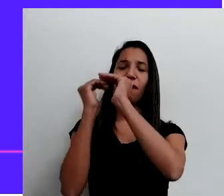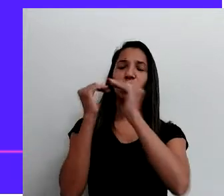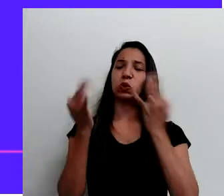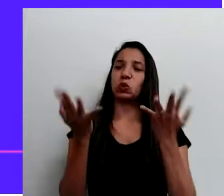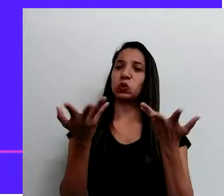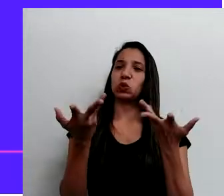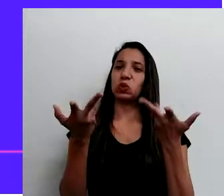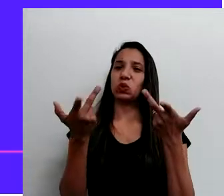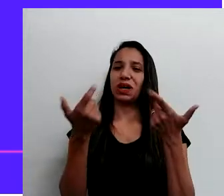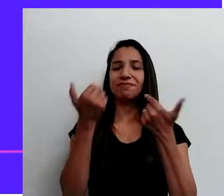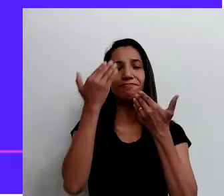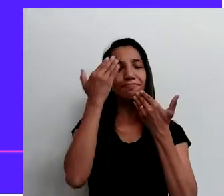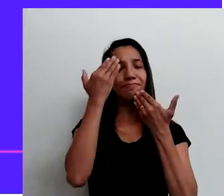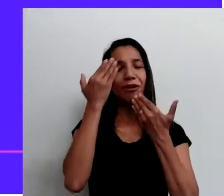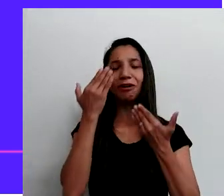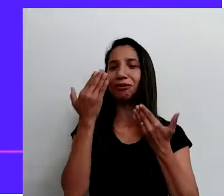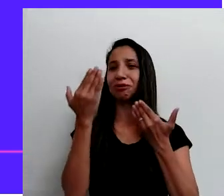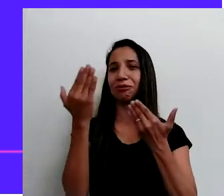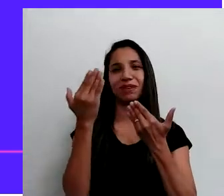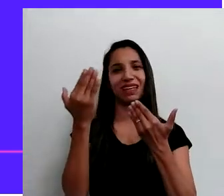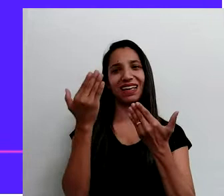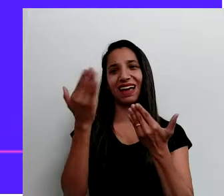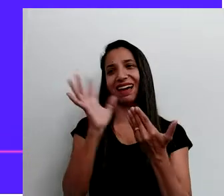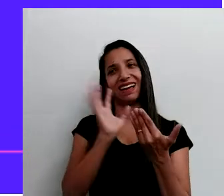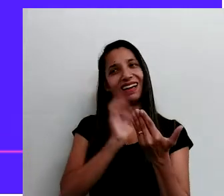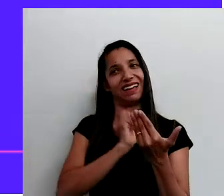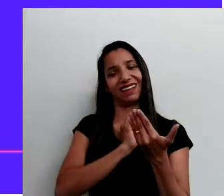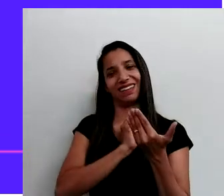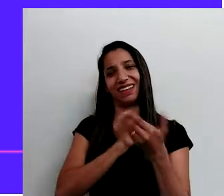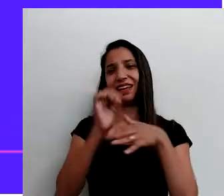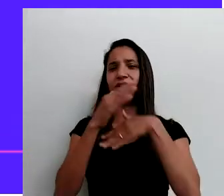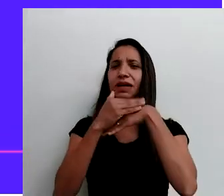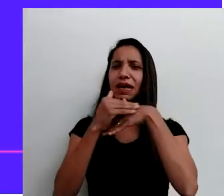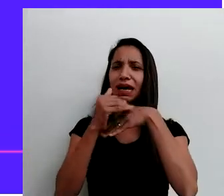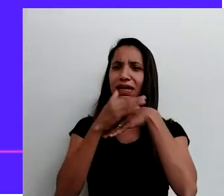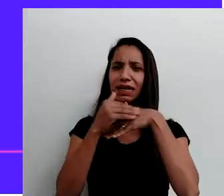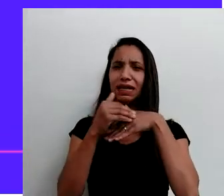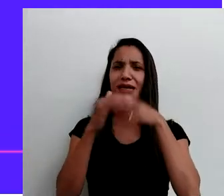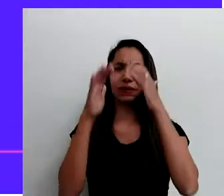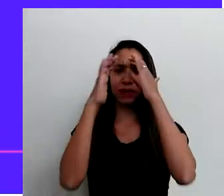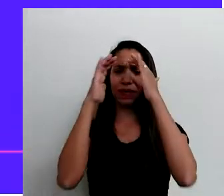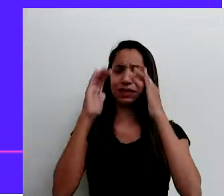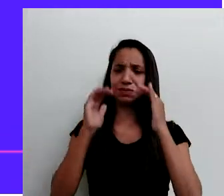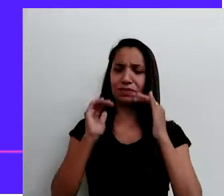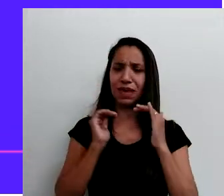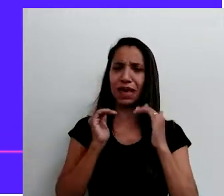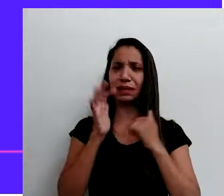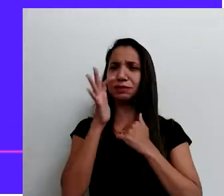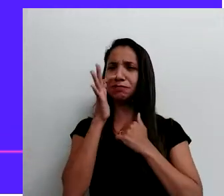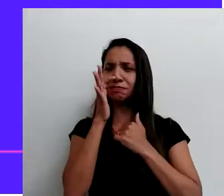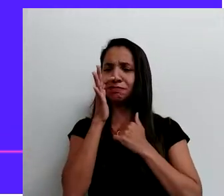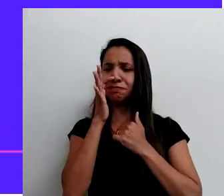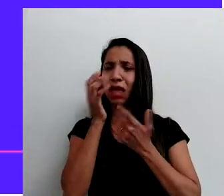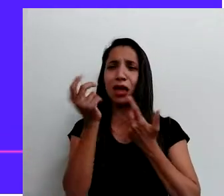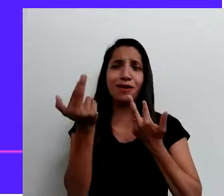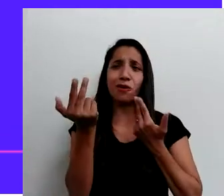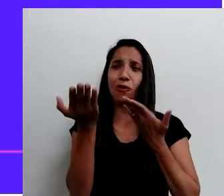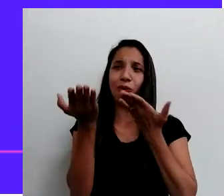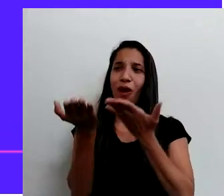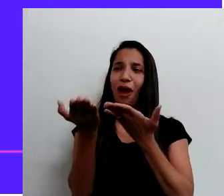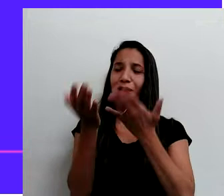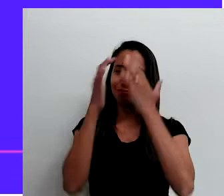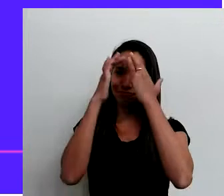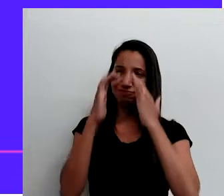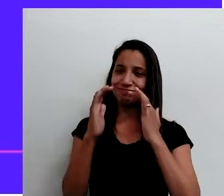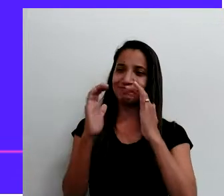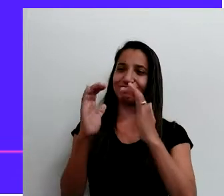minha querida, o carinho, o respeito, a admiração que você expressou por mim e que eu tenho